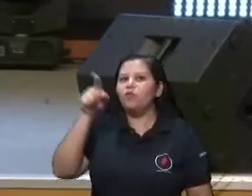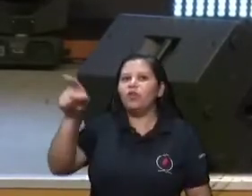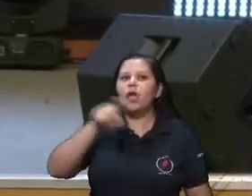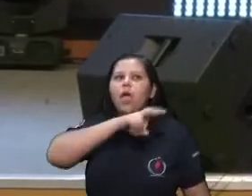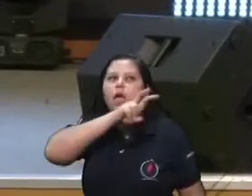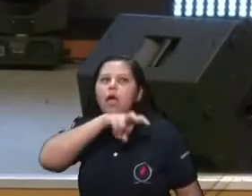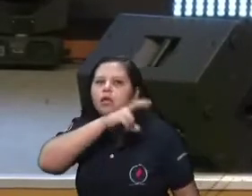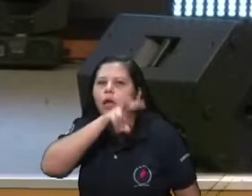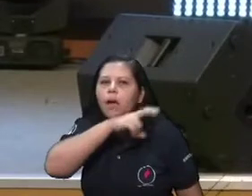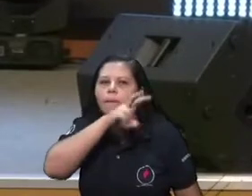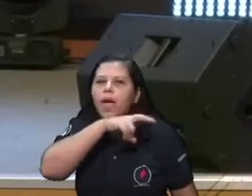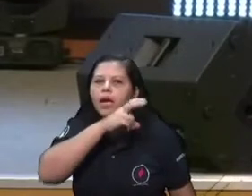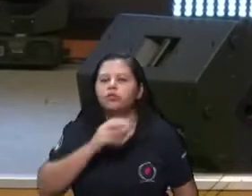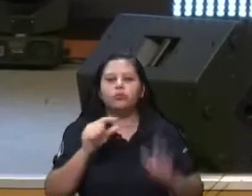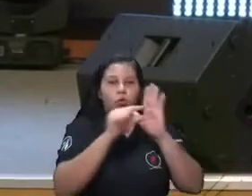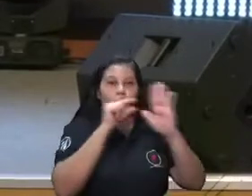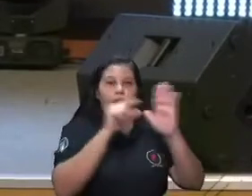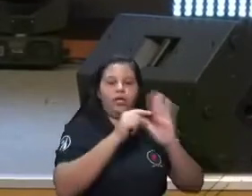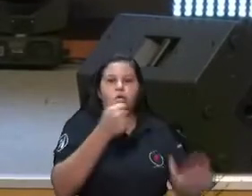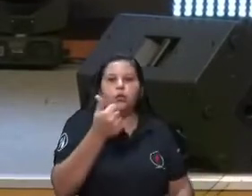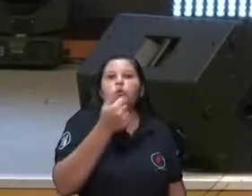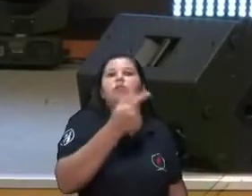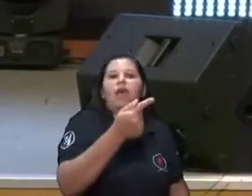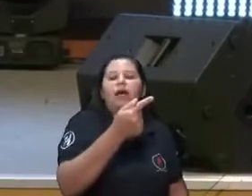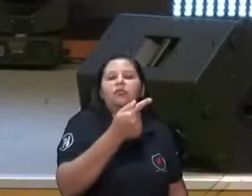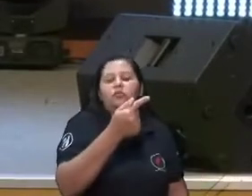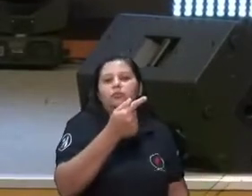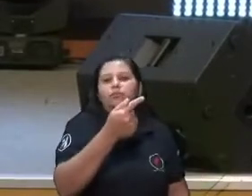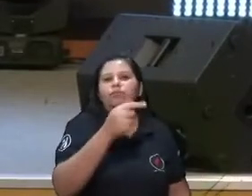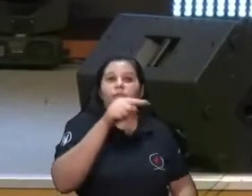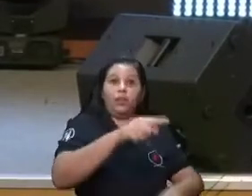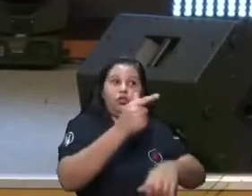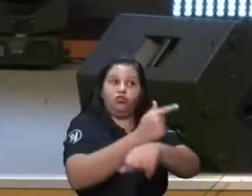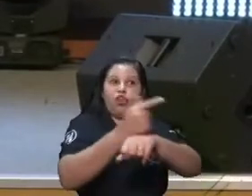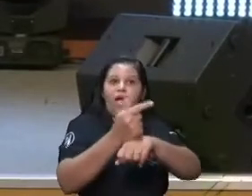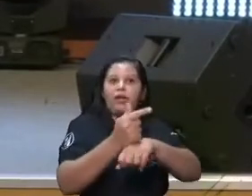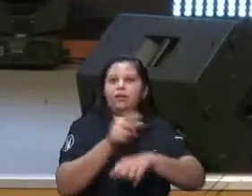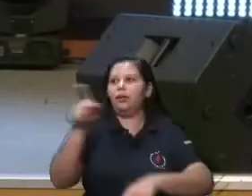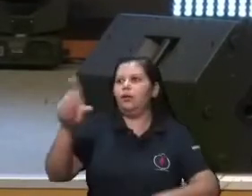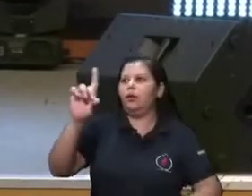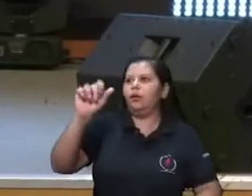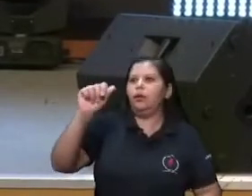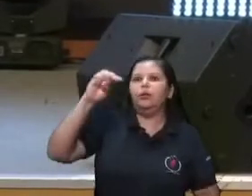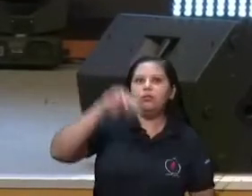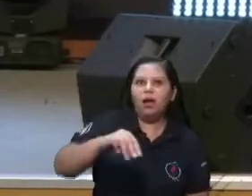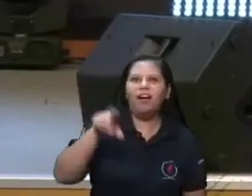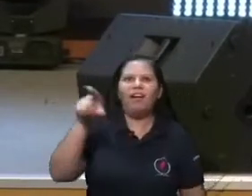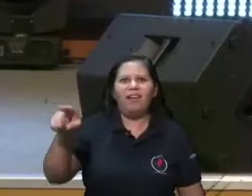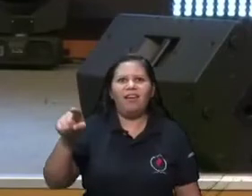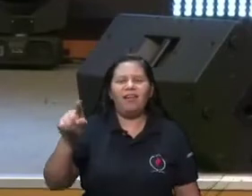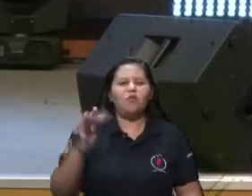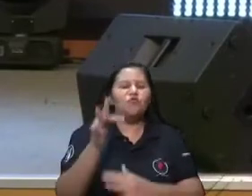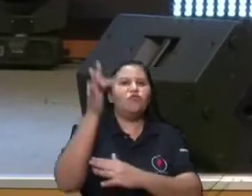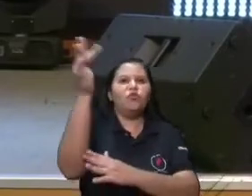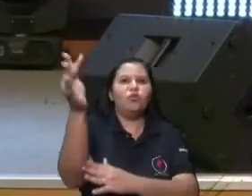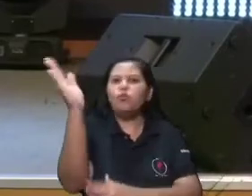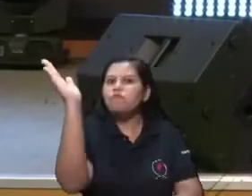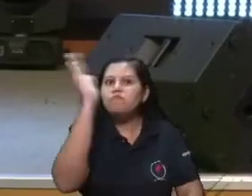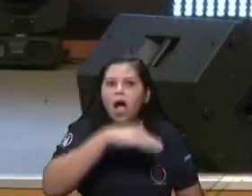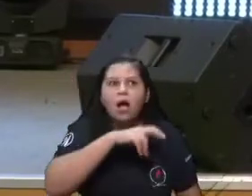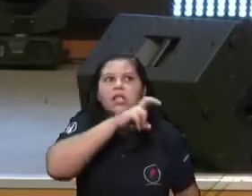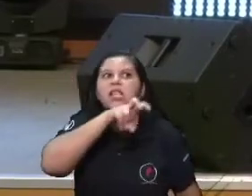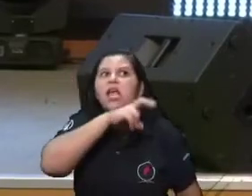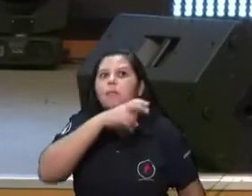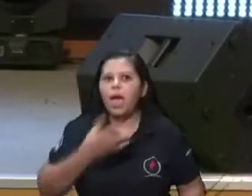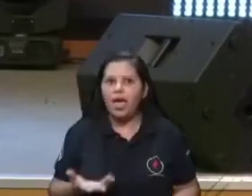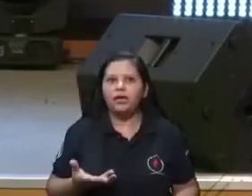Ele diz no versículo 17 do capítulo 49 do livro do Gênesis: Dan será serpente. Para você não